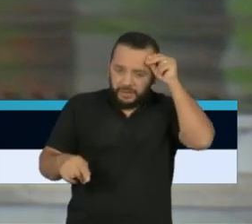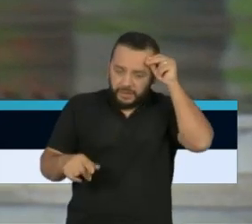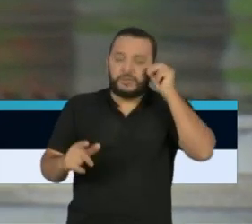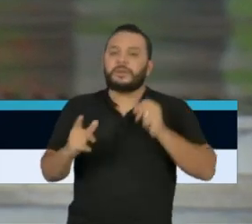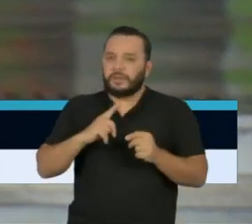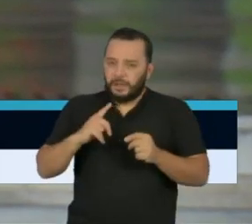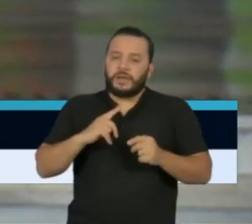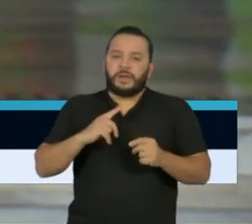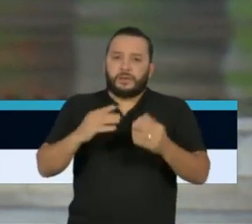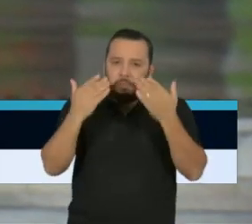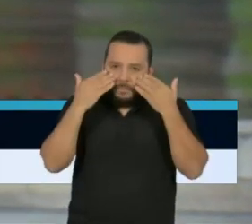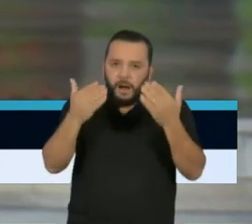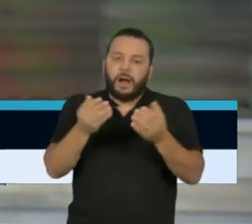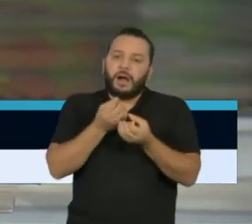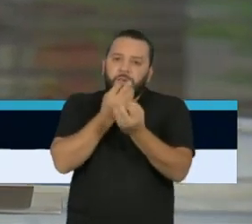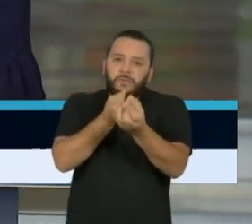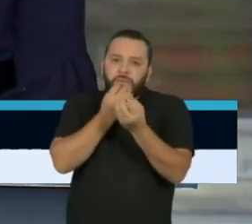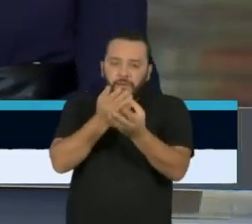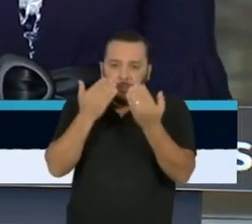acesso também.